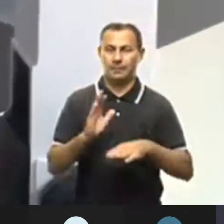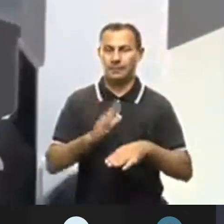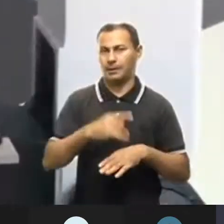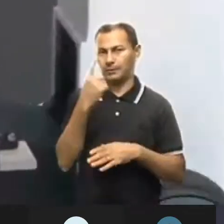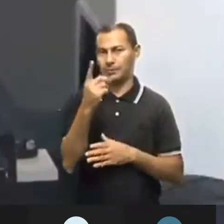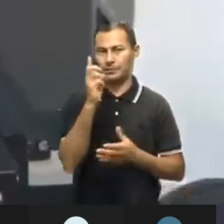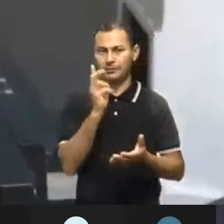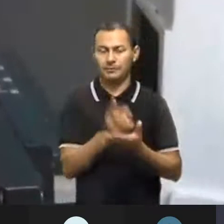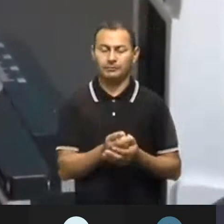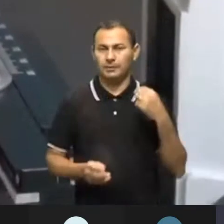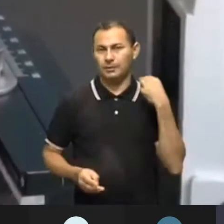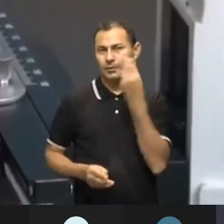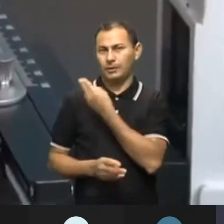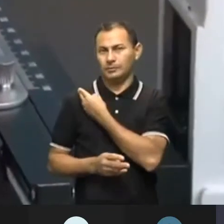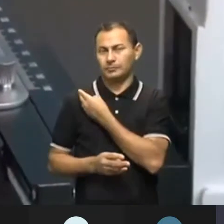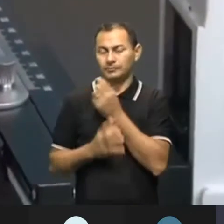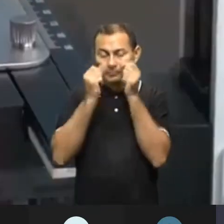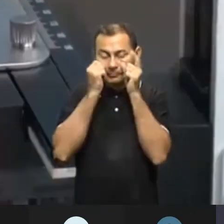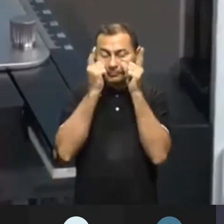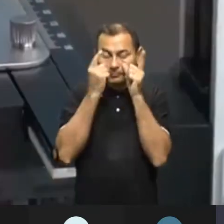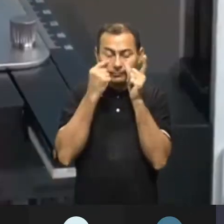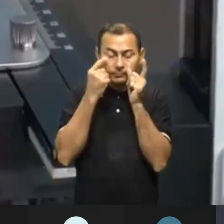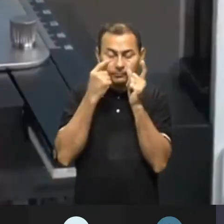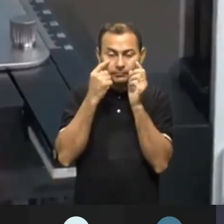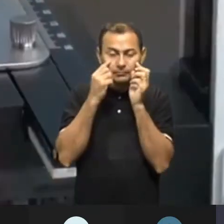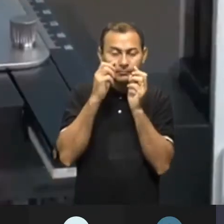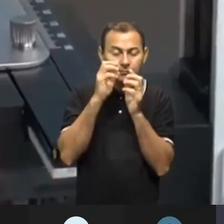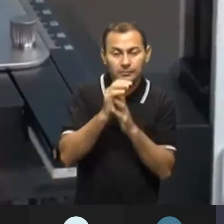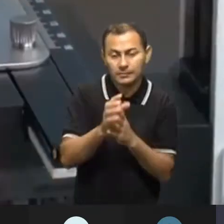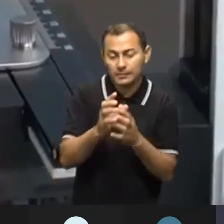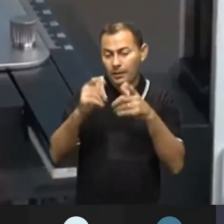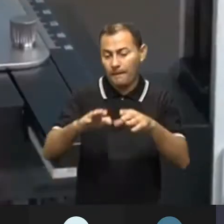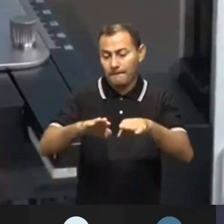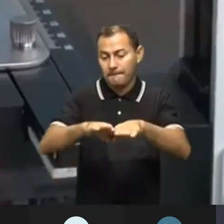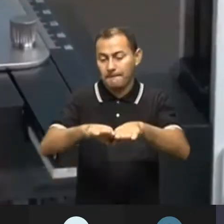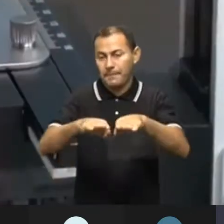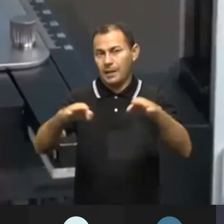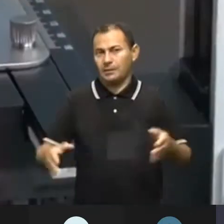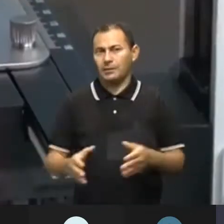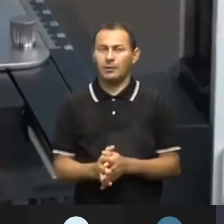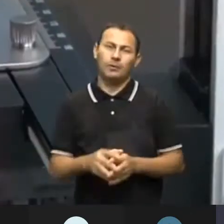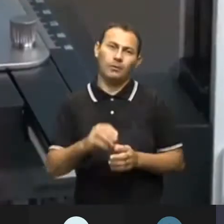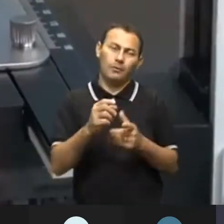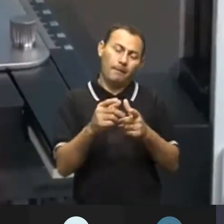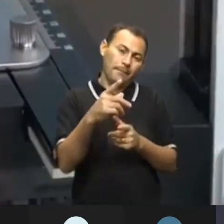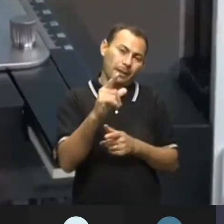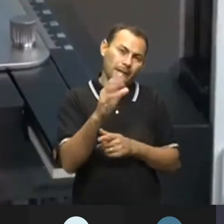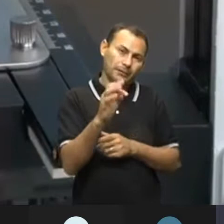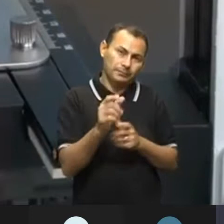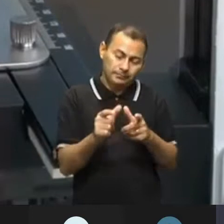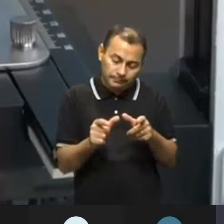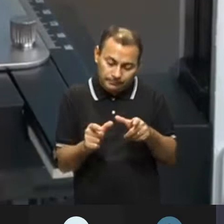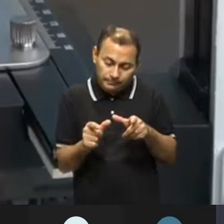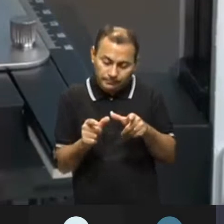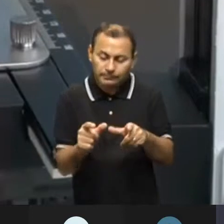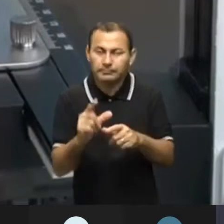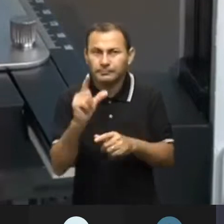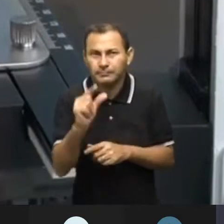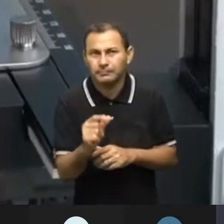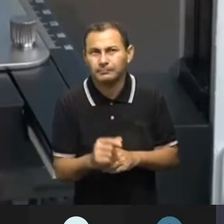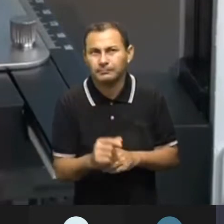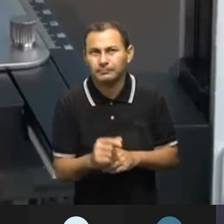lá mais uma vez, nós vamos, né, nos atentar para a posição da mesa, né, ou platina, que ela tem que estar, né, na posição